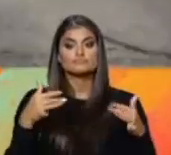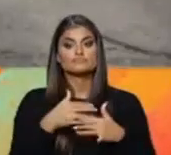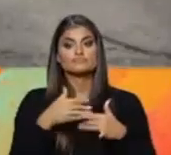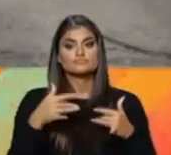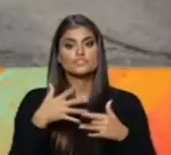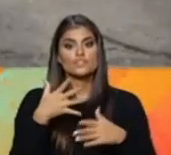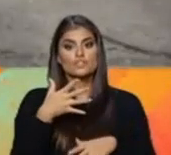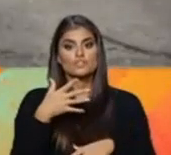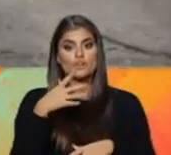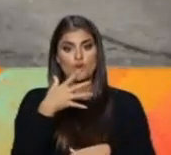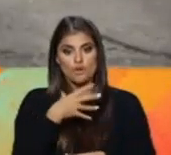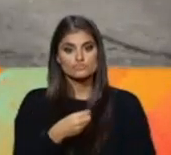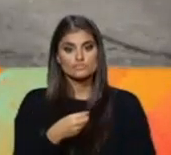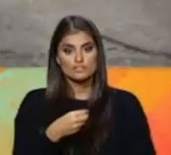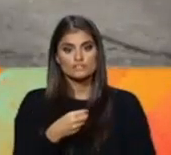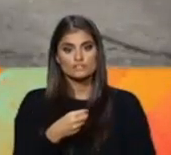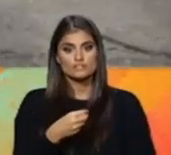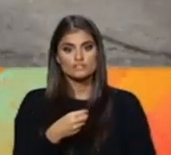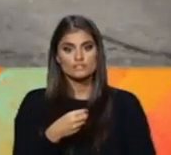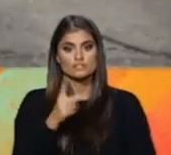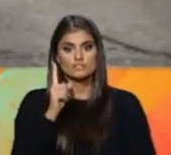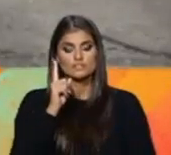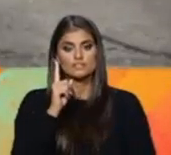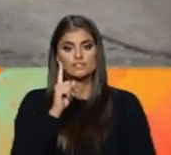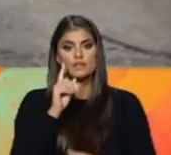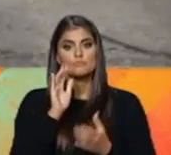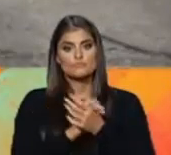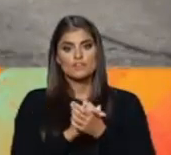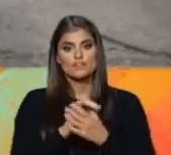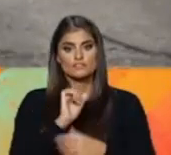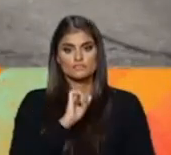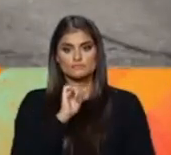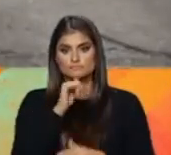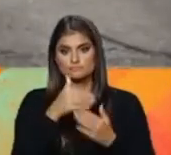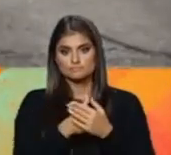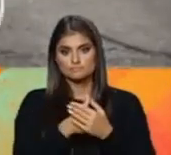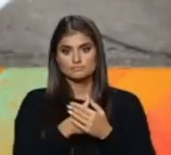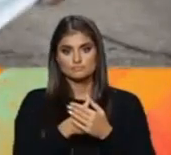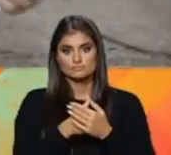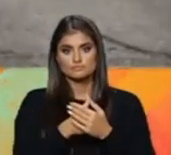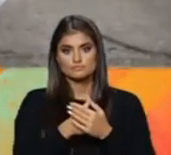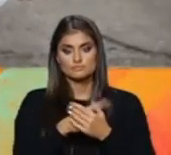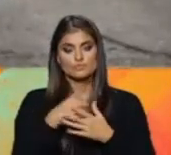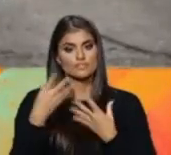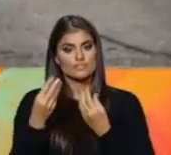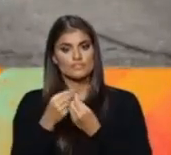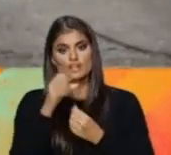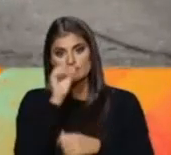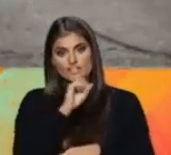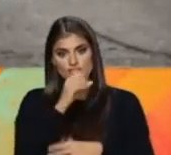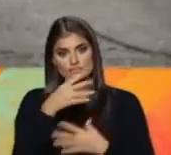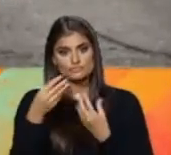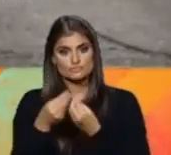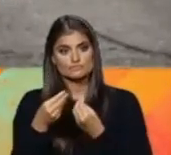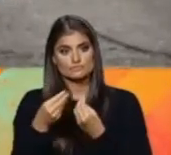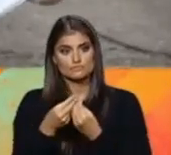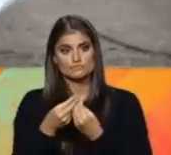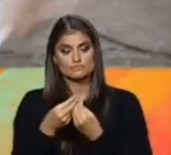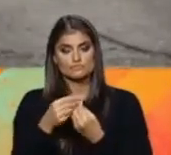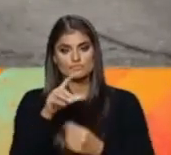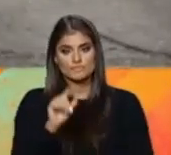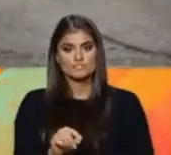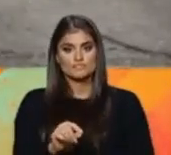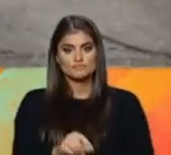até gosto. E a minha falecida, até eu cantava com ele e tudo. Era o gosto